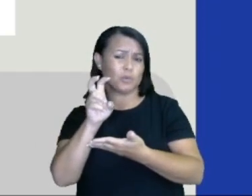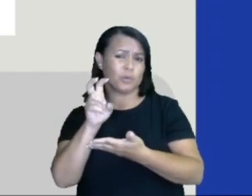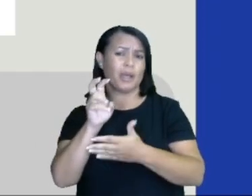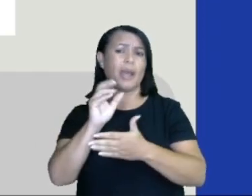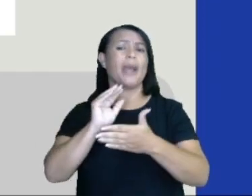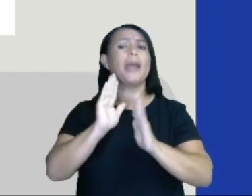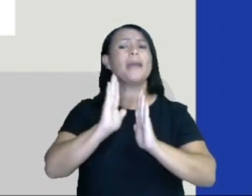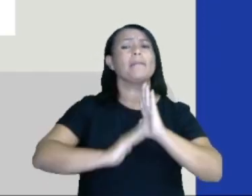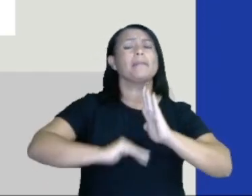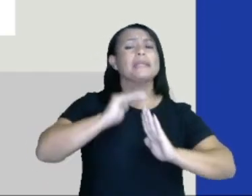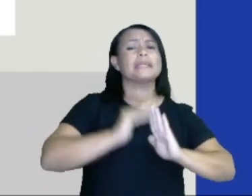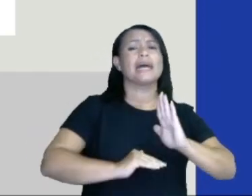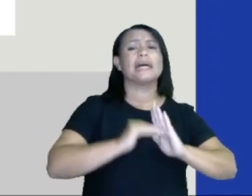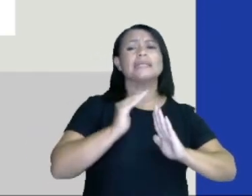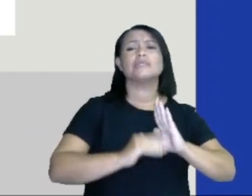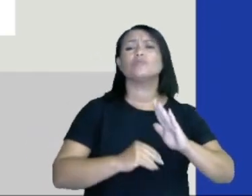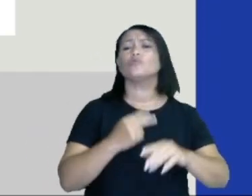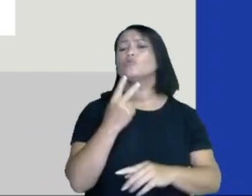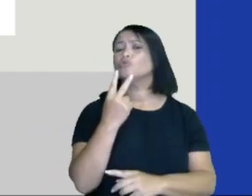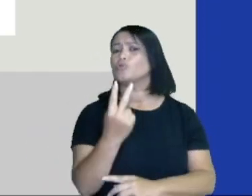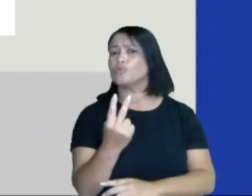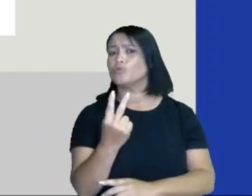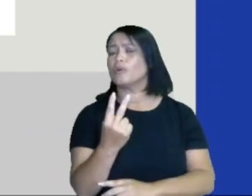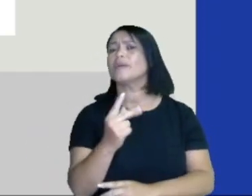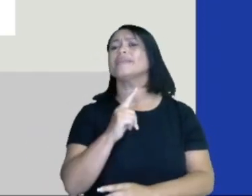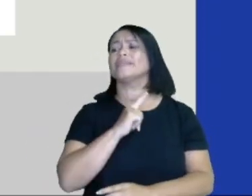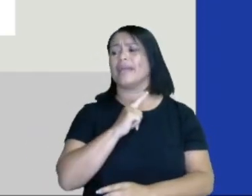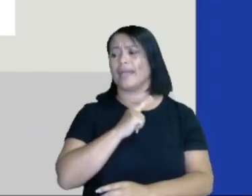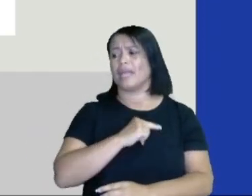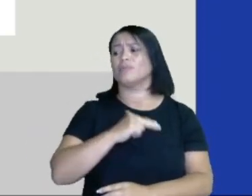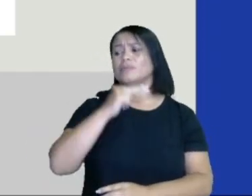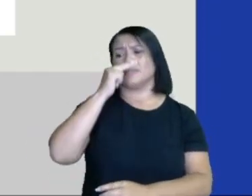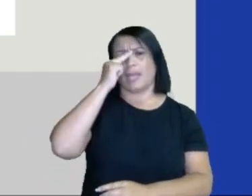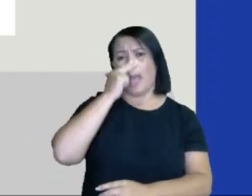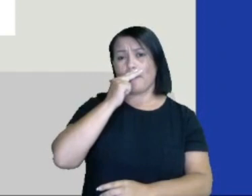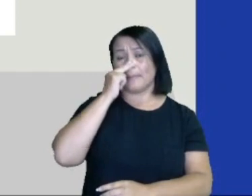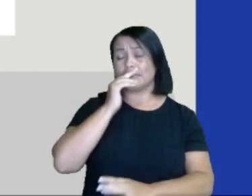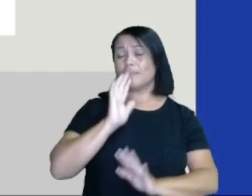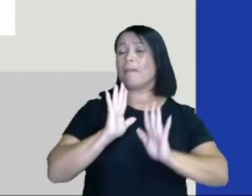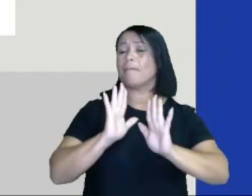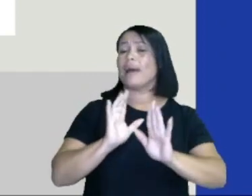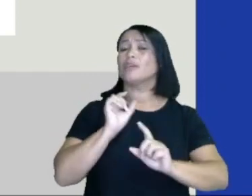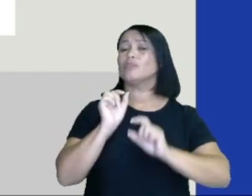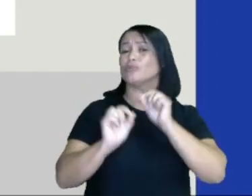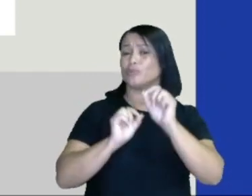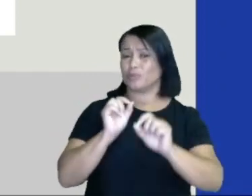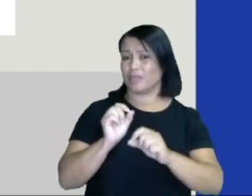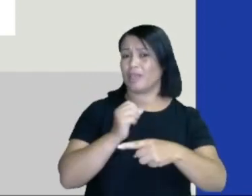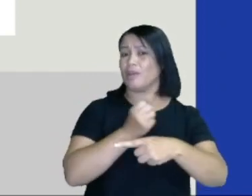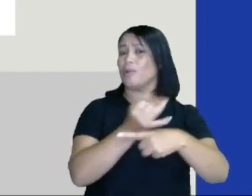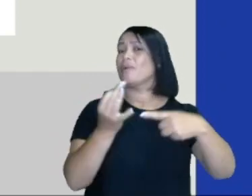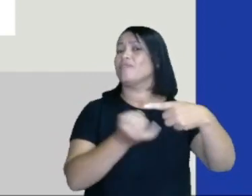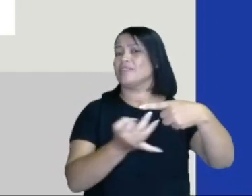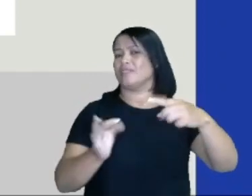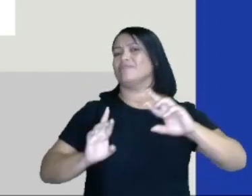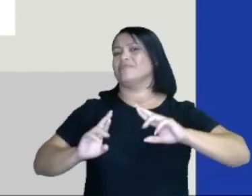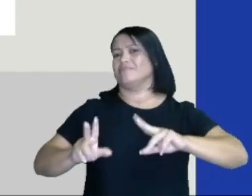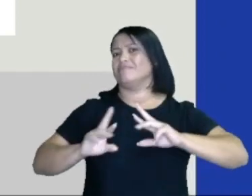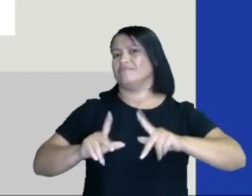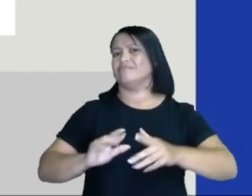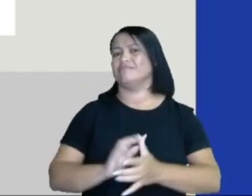e pintássemos 2, teríamos a mesma representação, mas com a fração